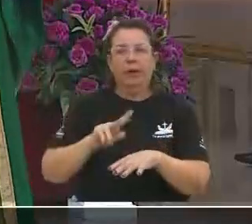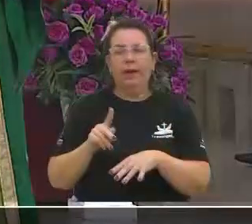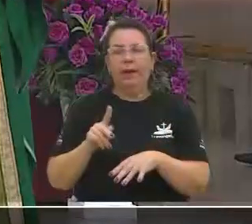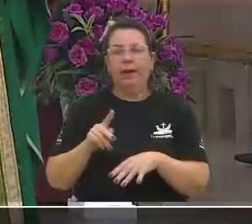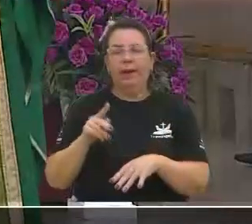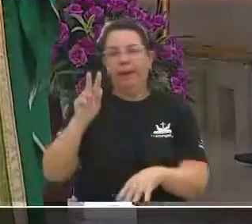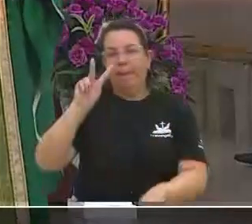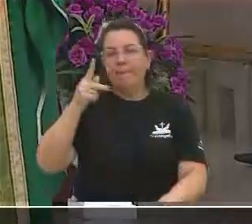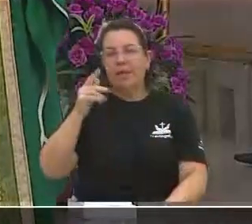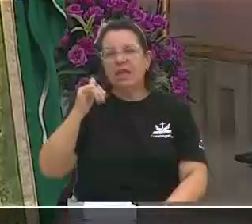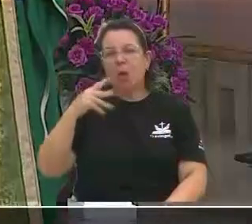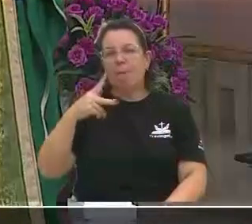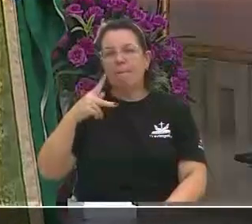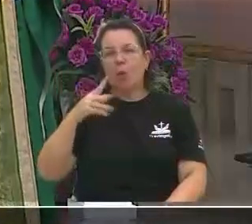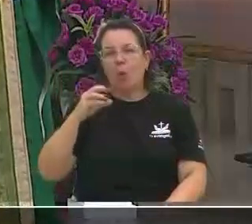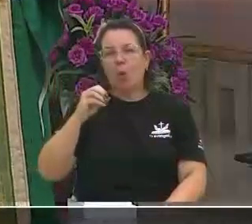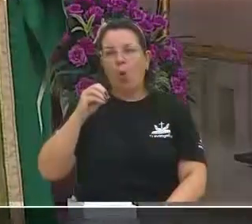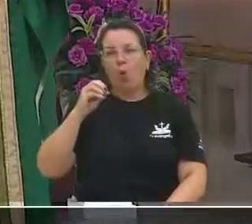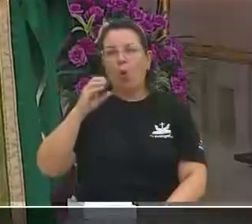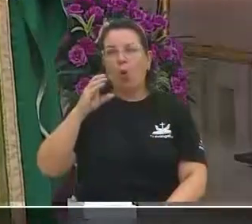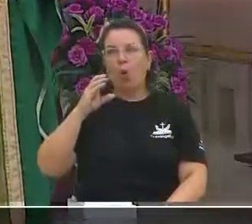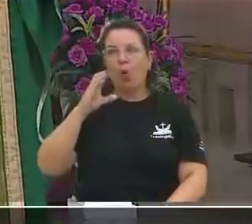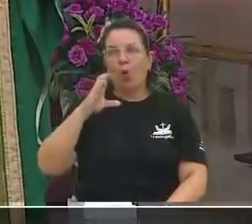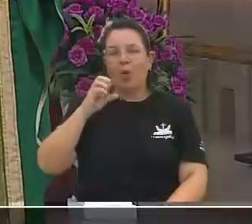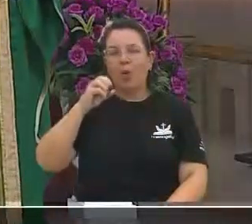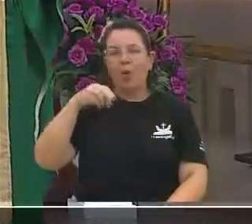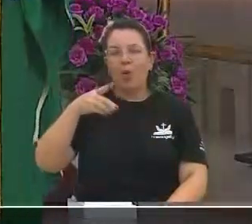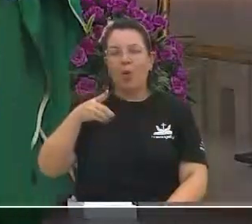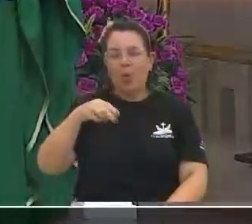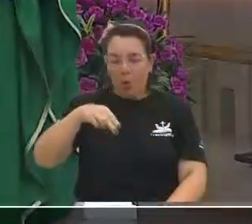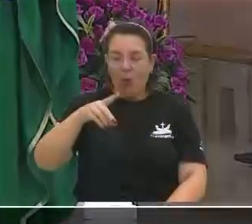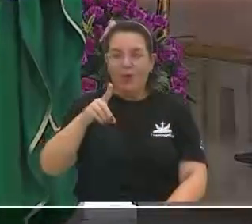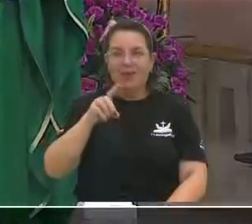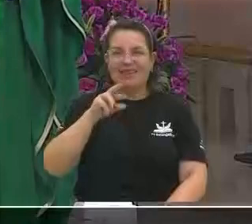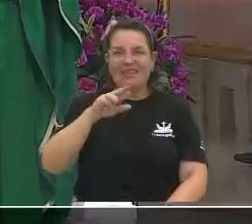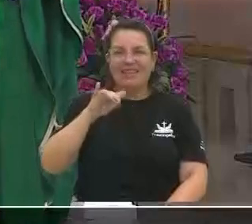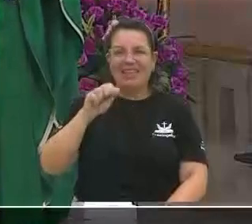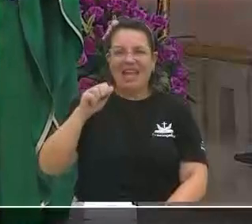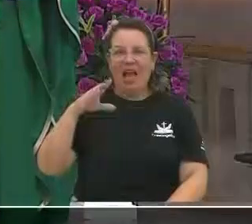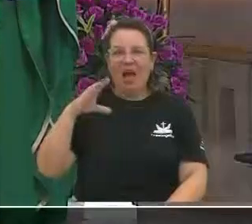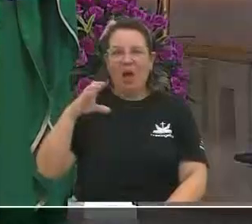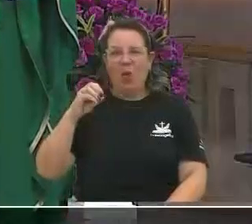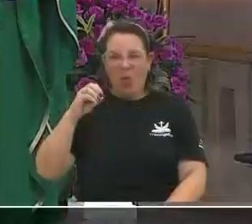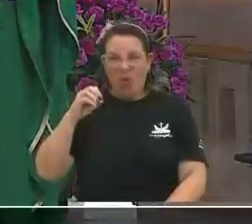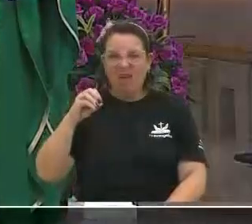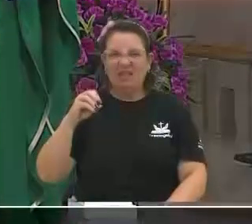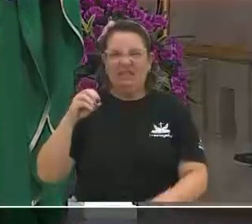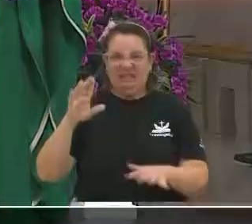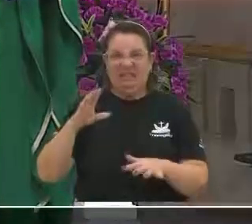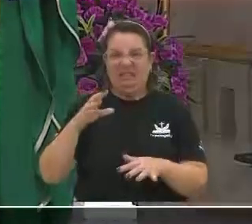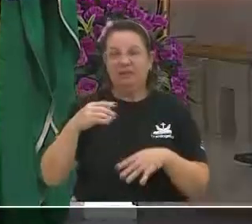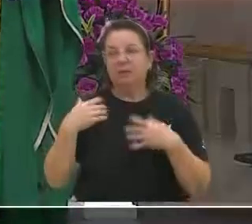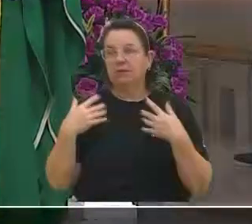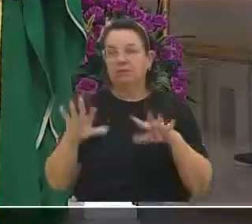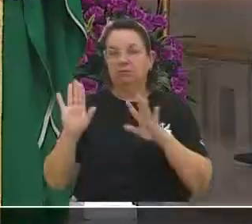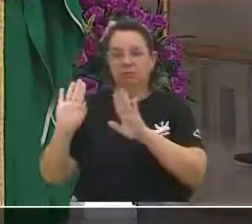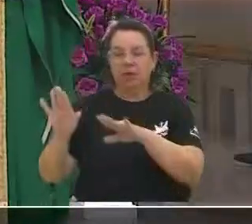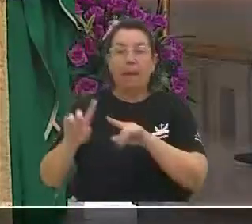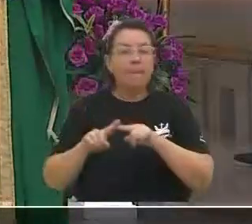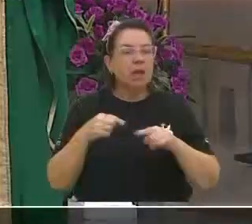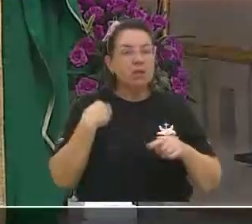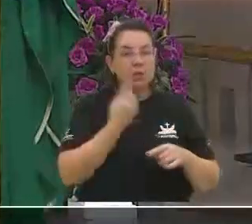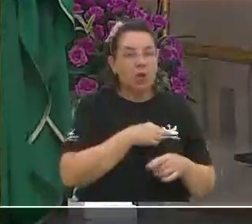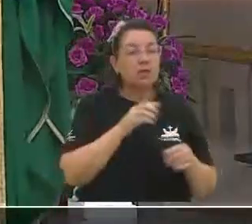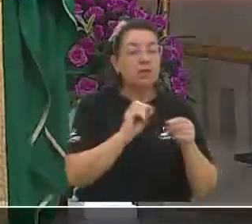porque gosta você faz e certas coisas na vida fazemos porque